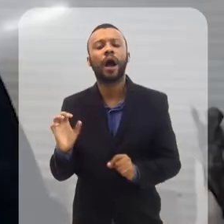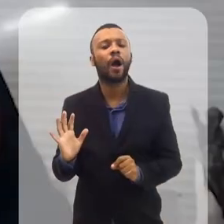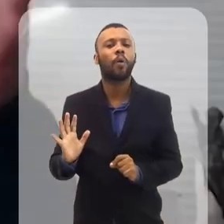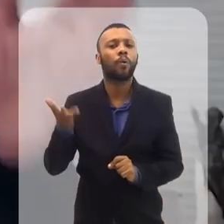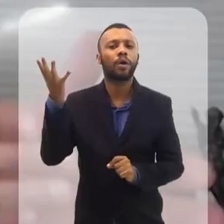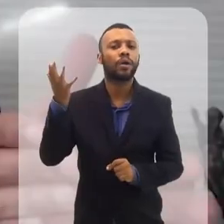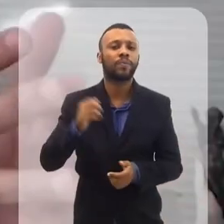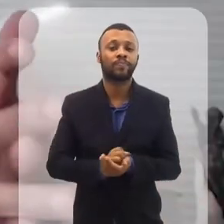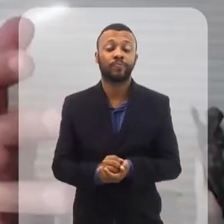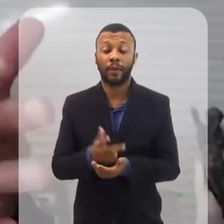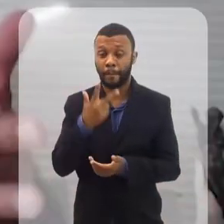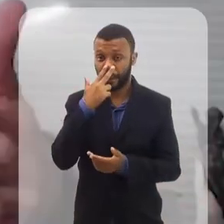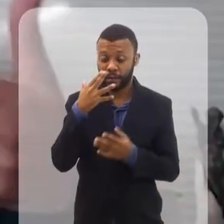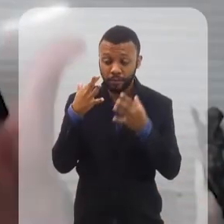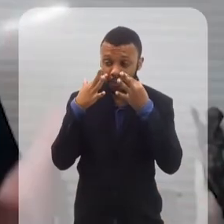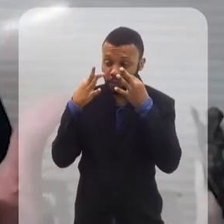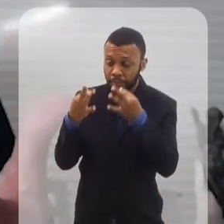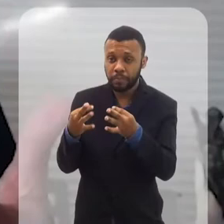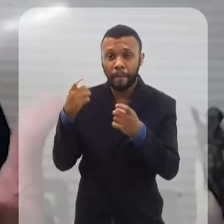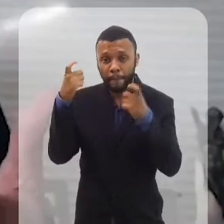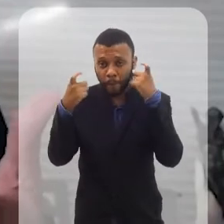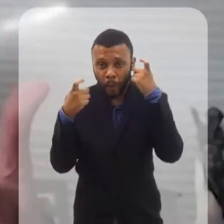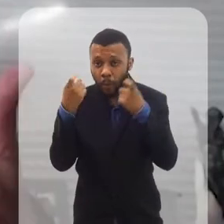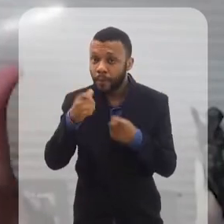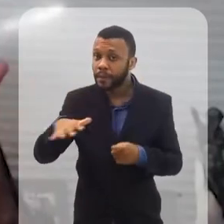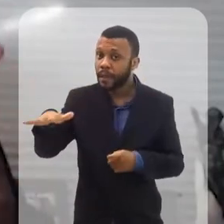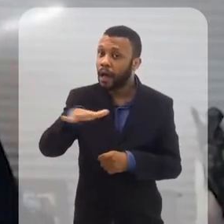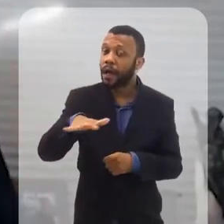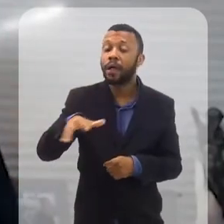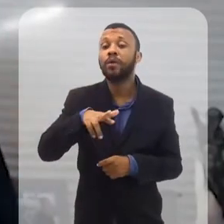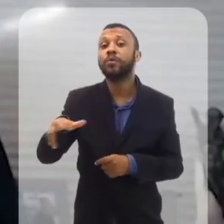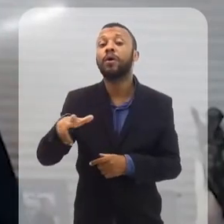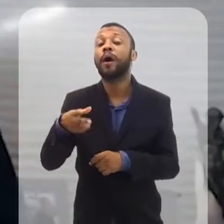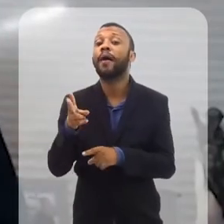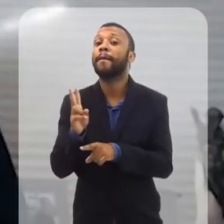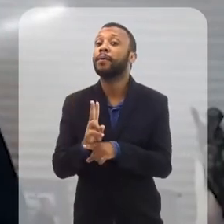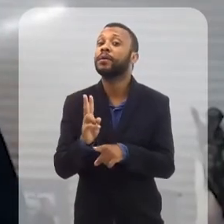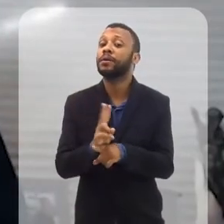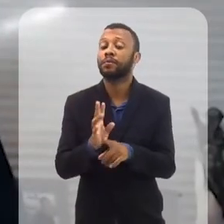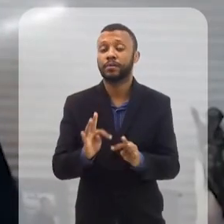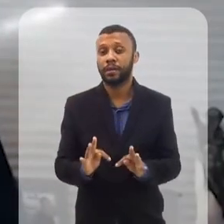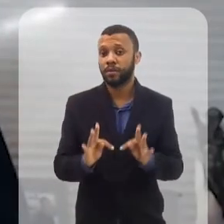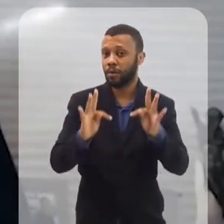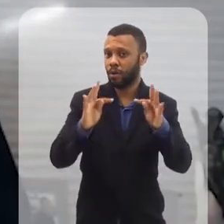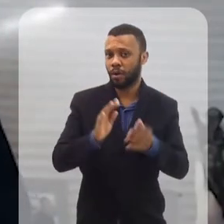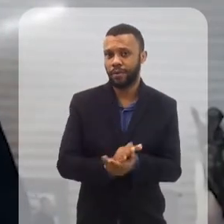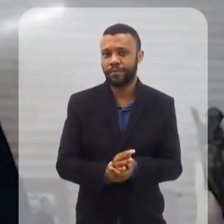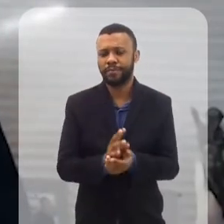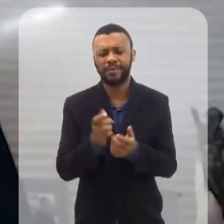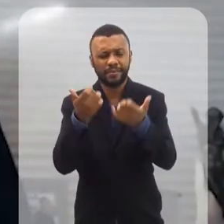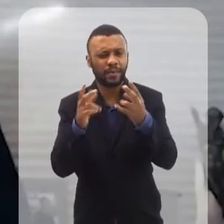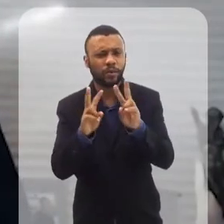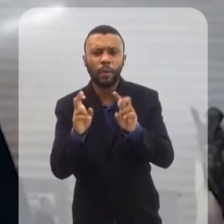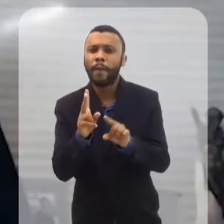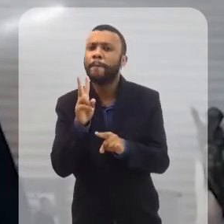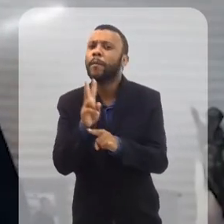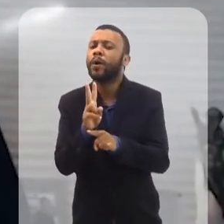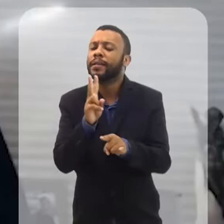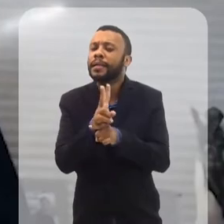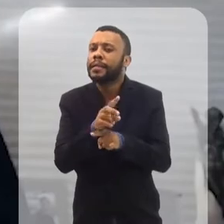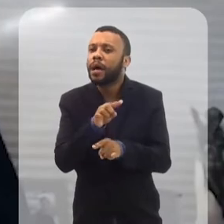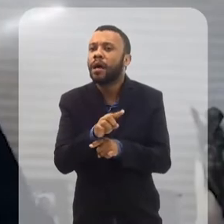Então, o que mais me preocupa nesse universo não são as proteções tecnológicas. Porque quando você fala de